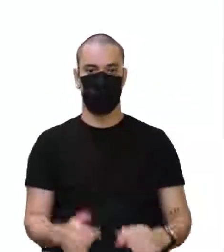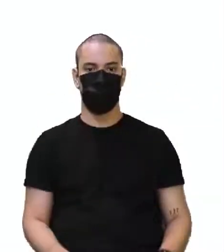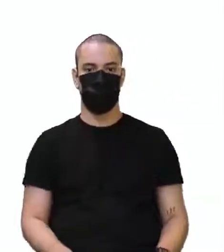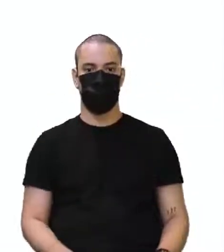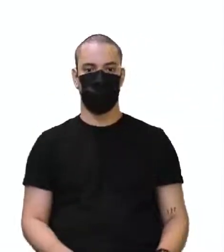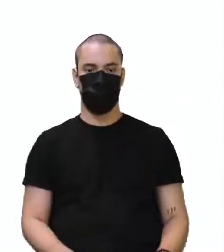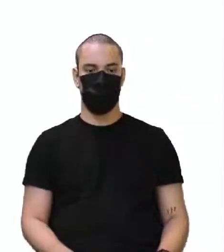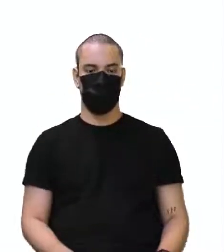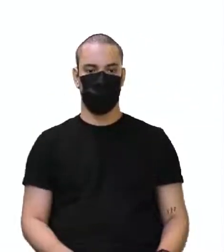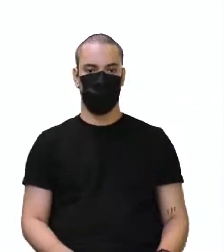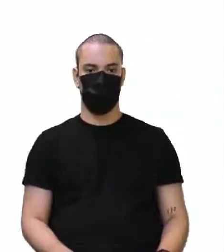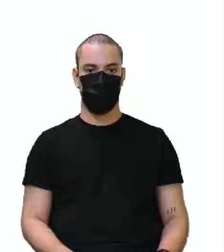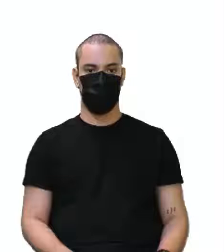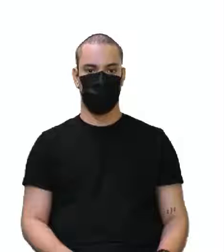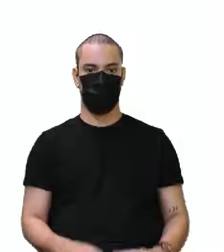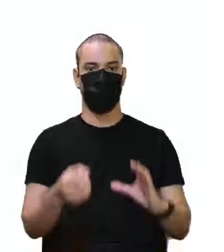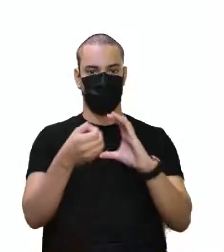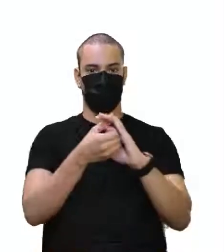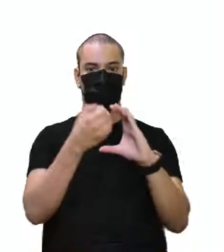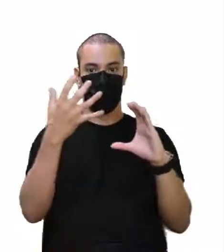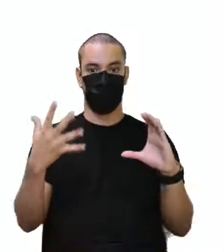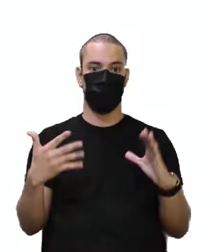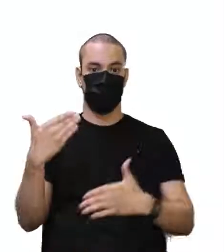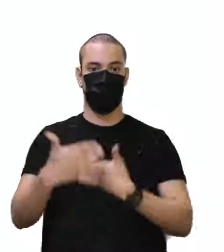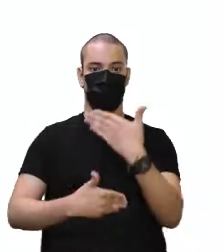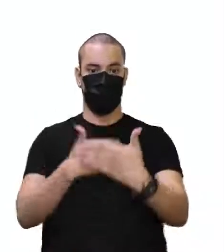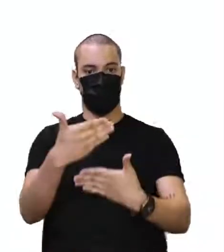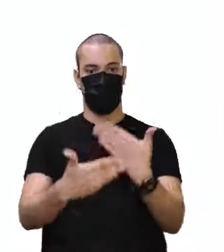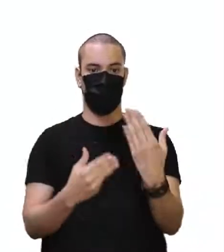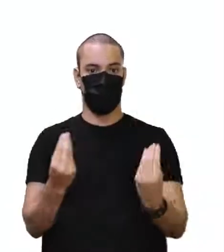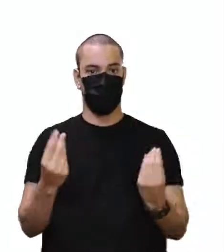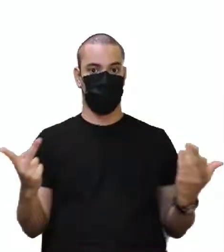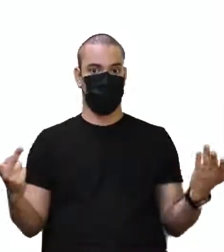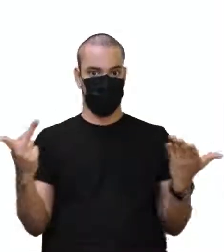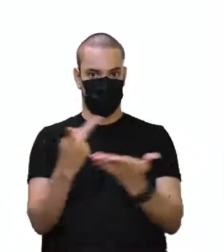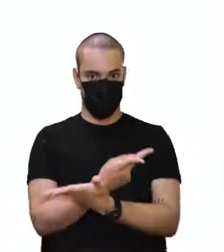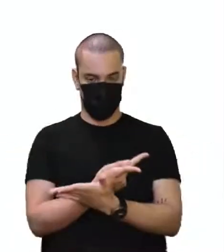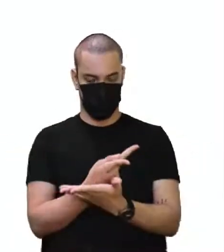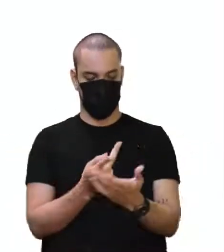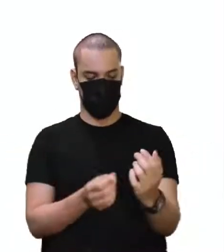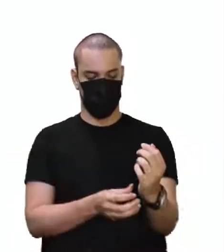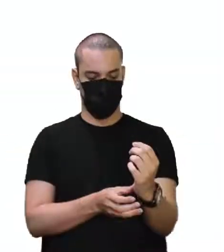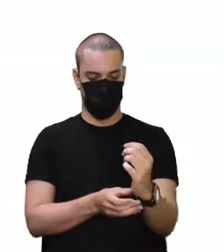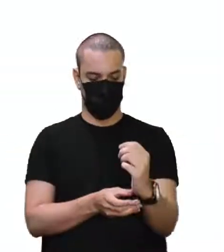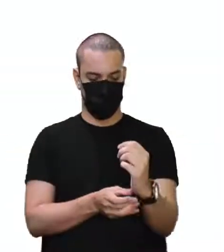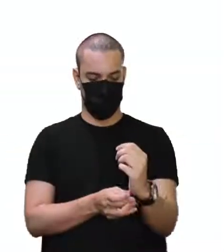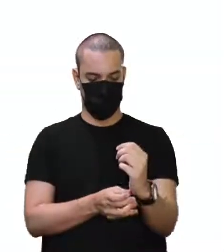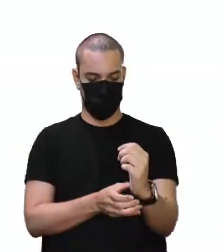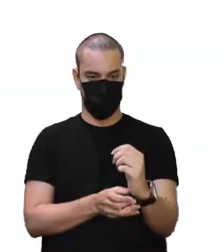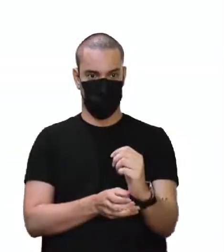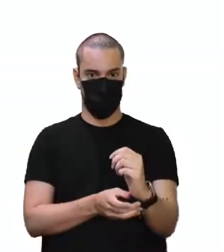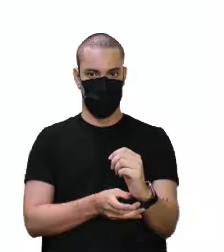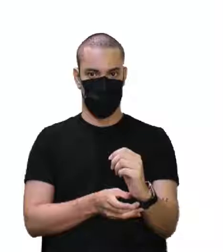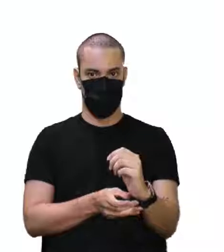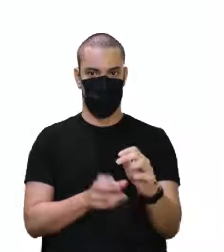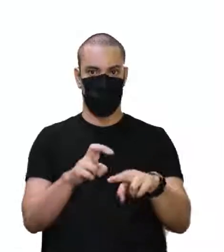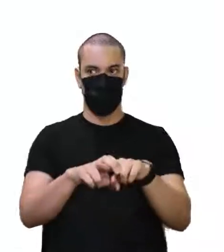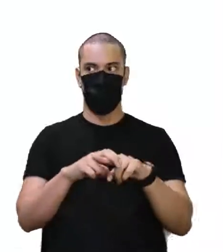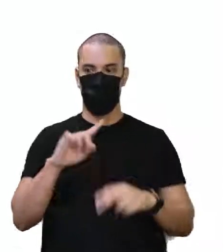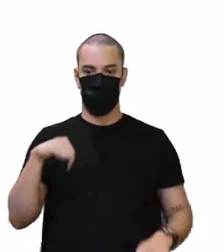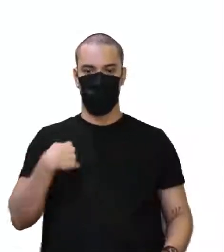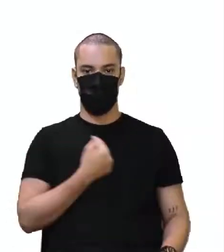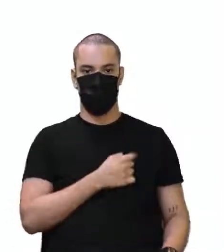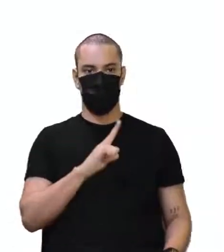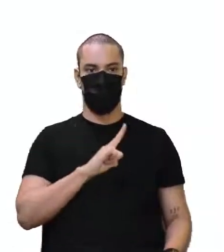no nosso conteúdo. Características desse processo experimental. Então, o que a gente tem, né, da descrição